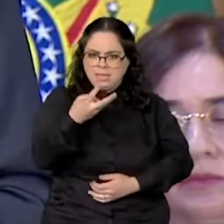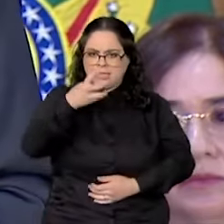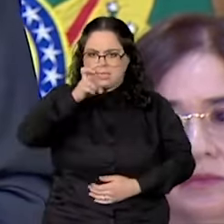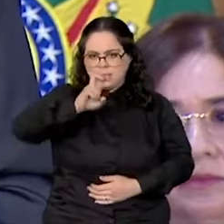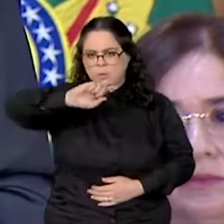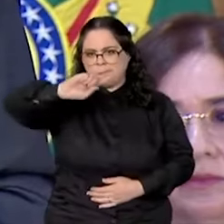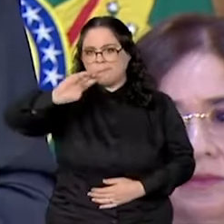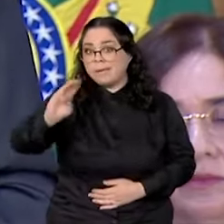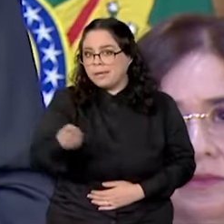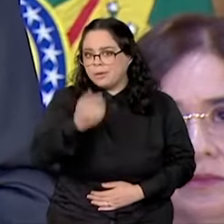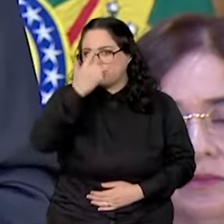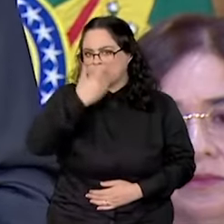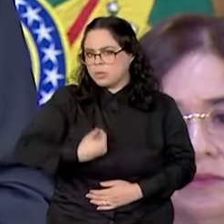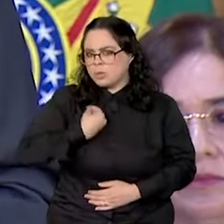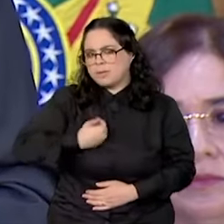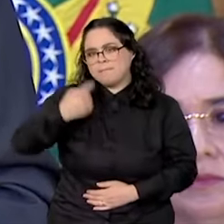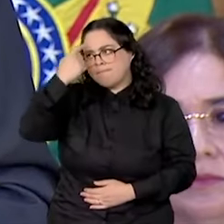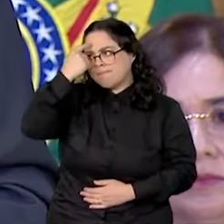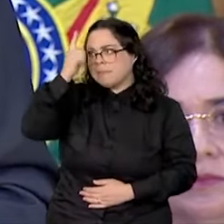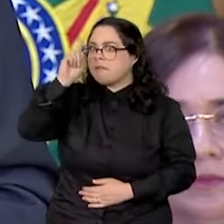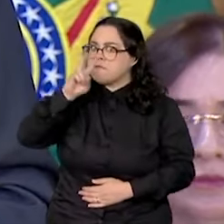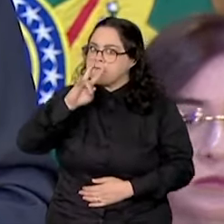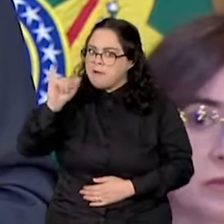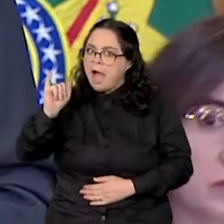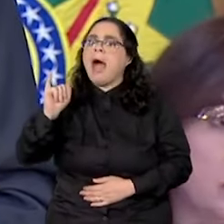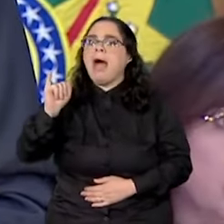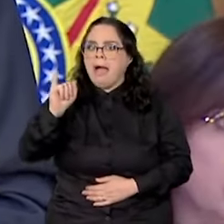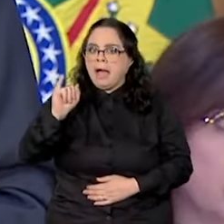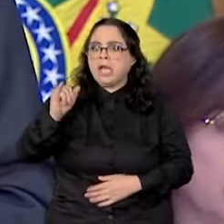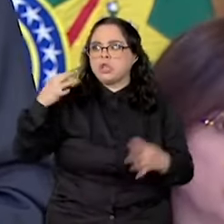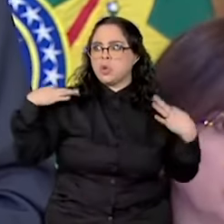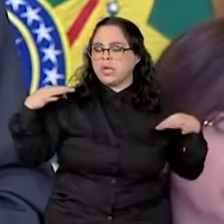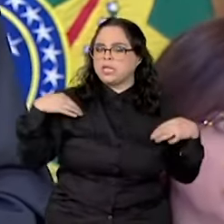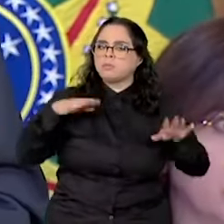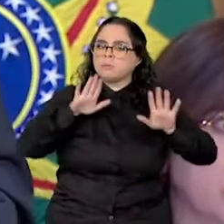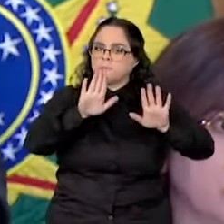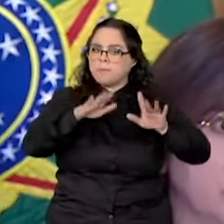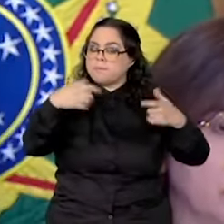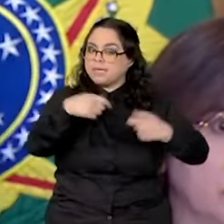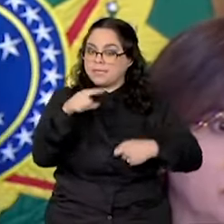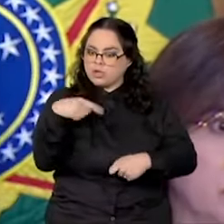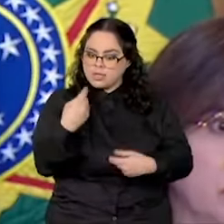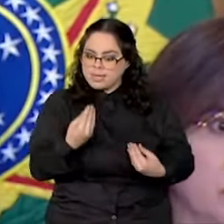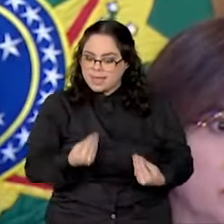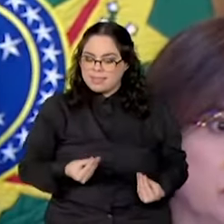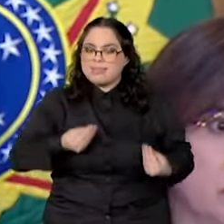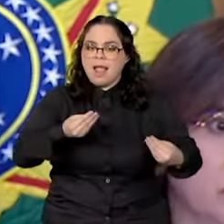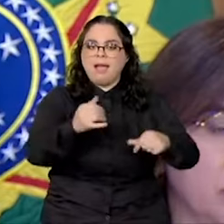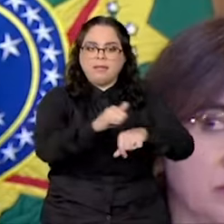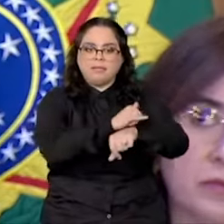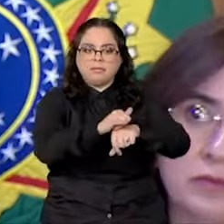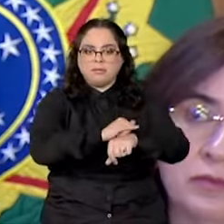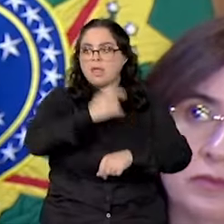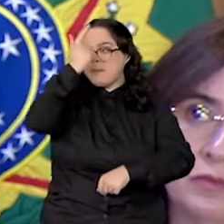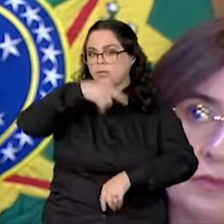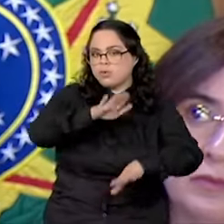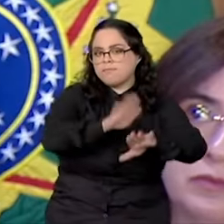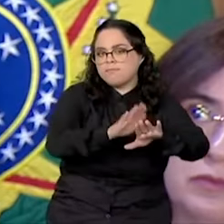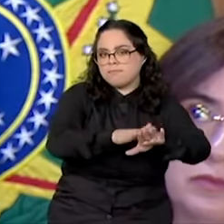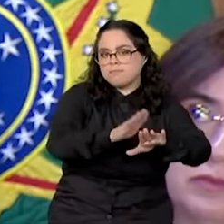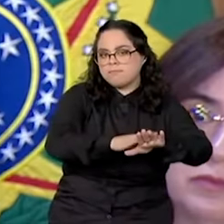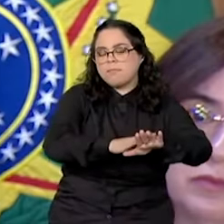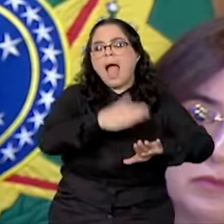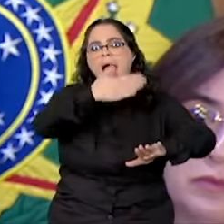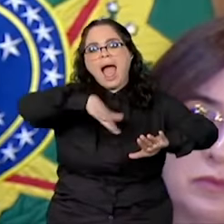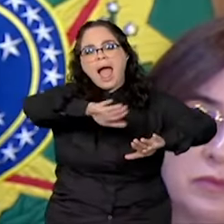de pessoas achando que vai ter muito turismo. É preciso que a gente crie condições das pessoas das